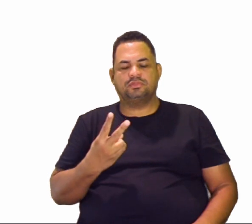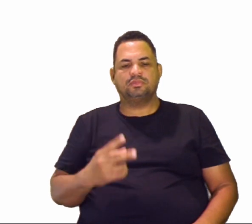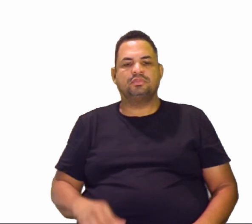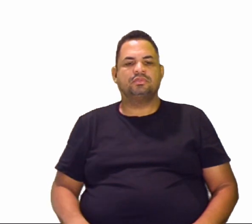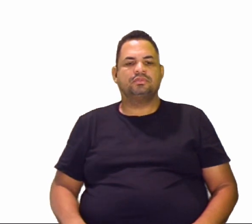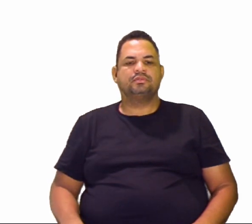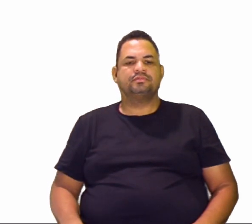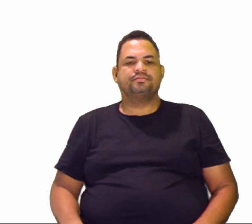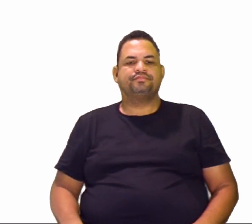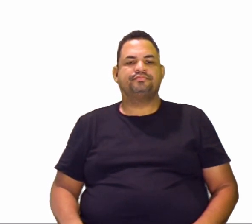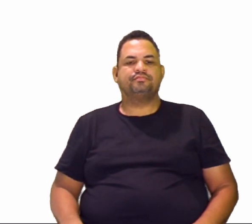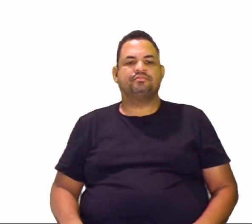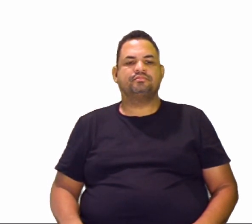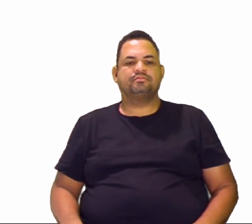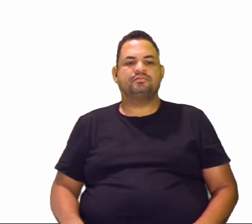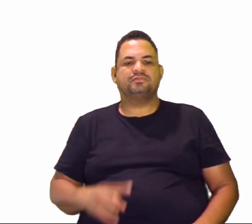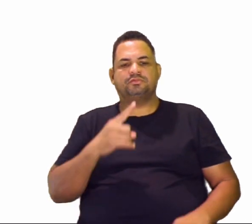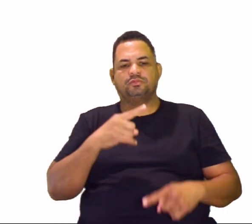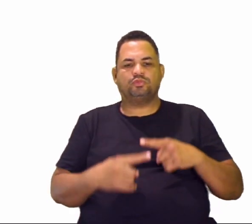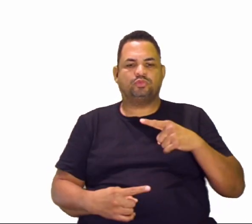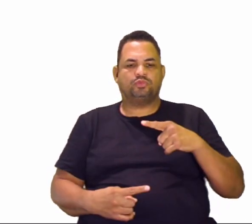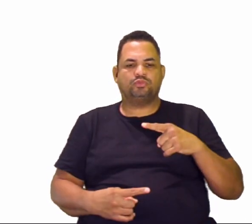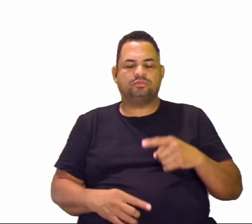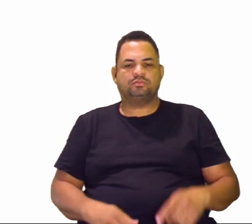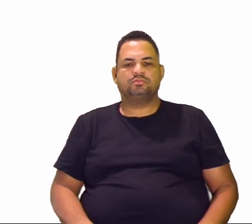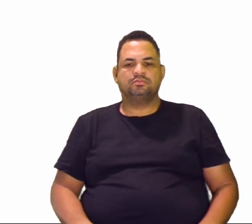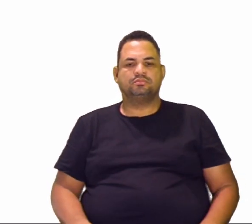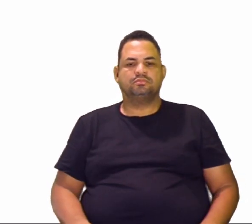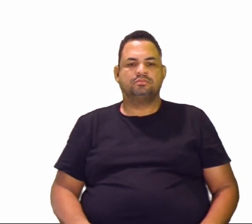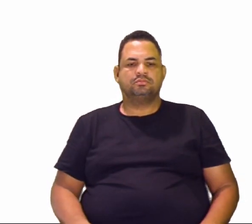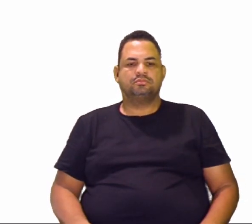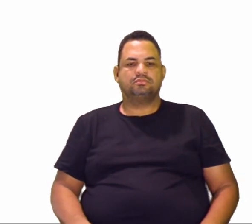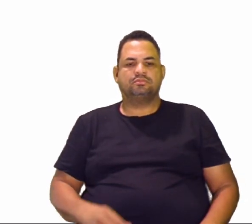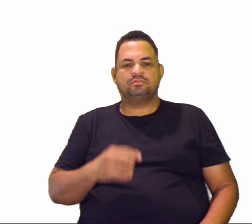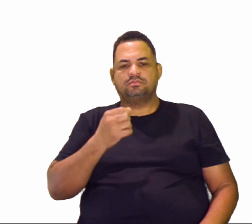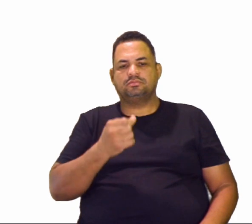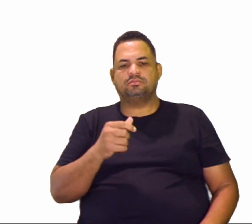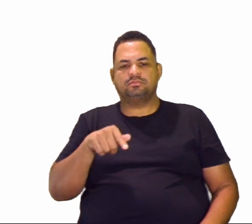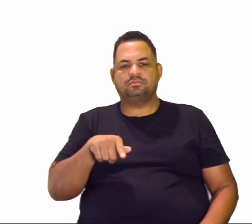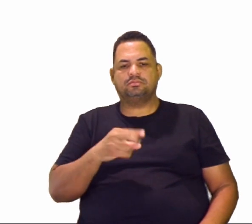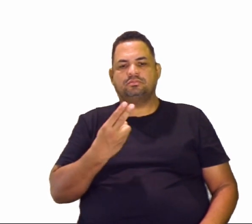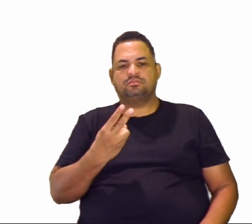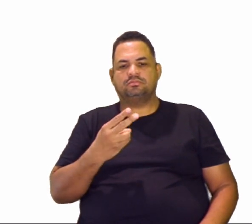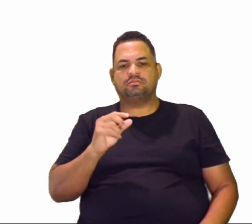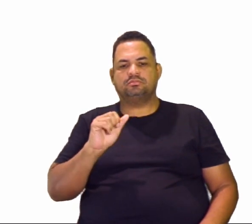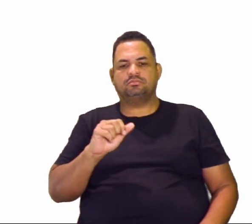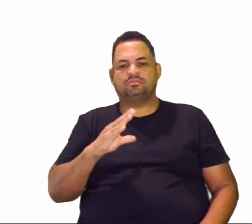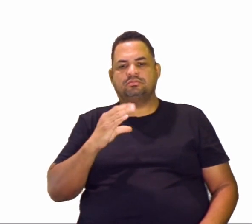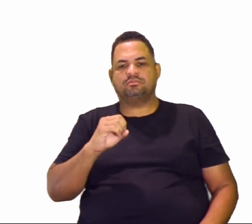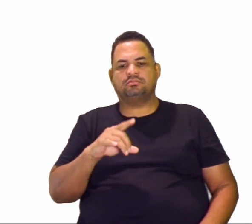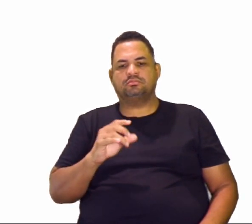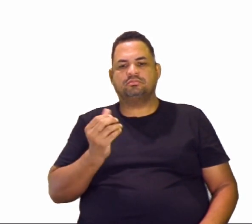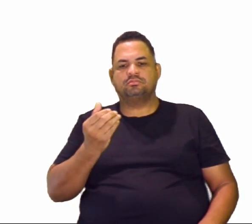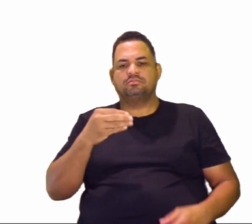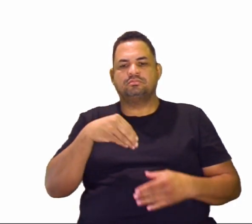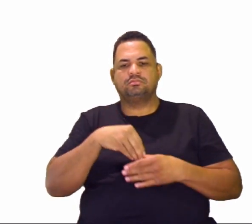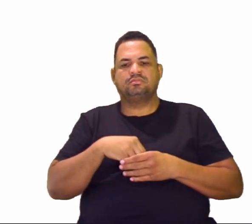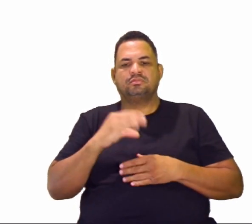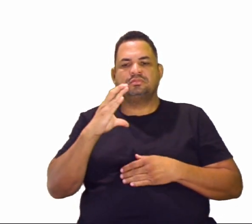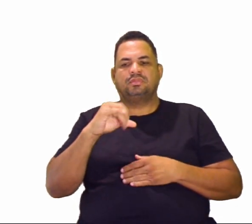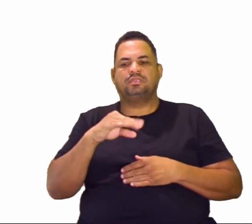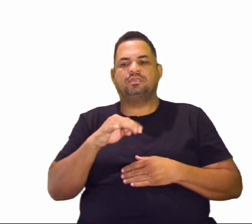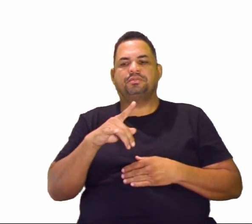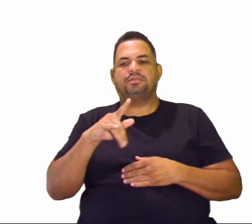67,2 dividido por 1, que é 1 mol, então 67,2 de CO2 na CNTP. Isto é,